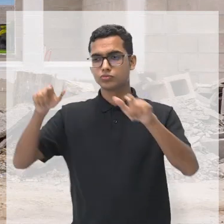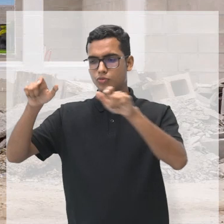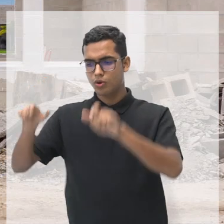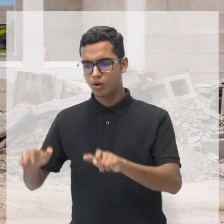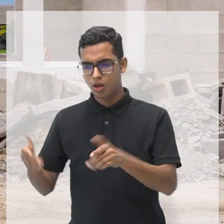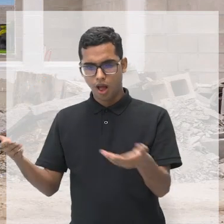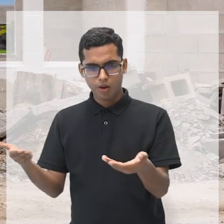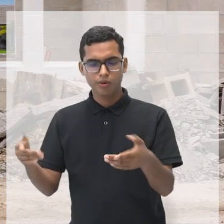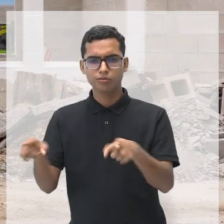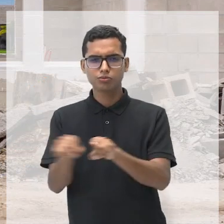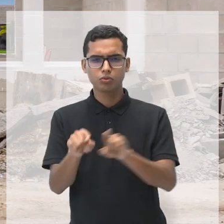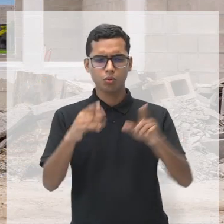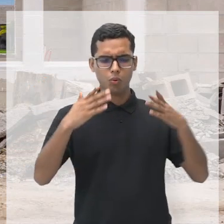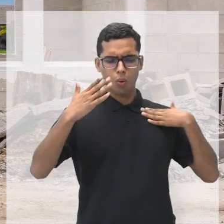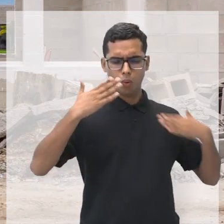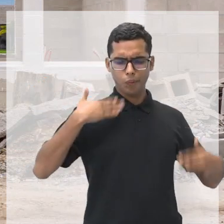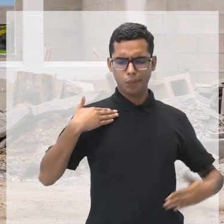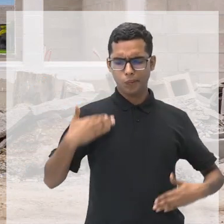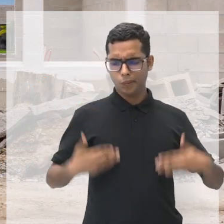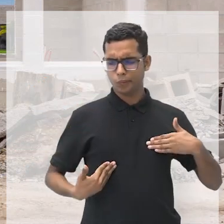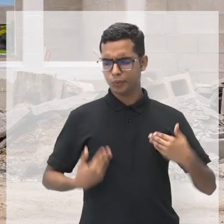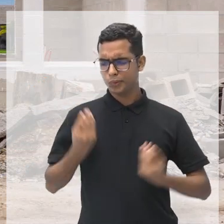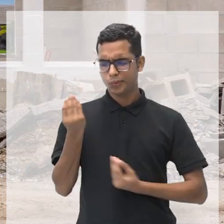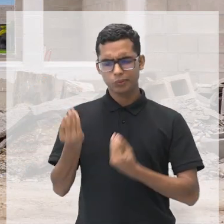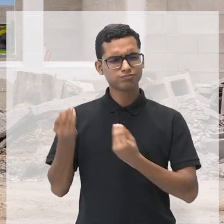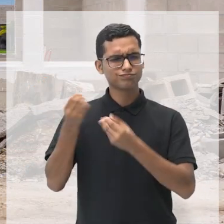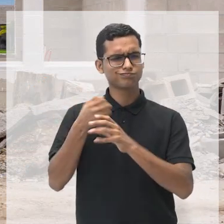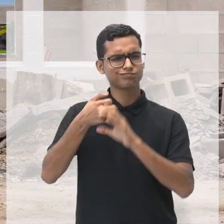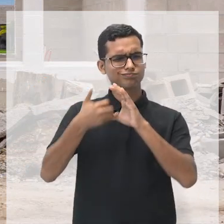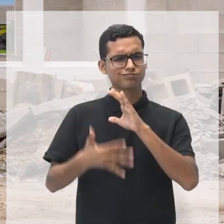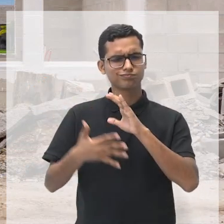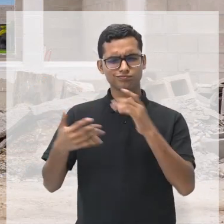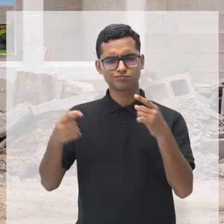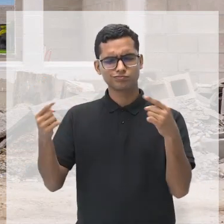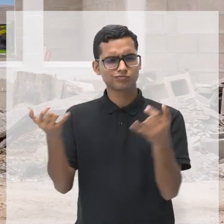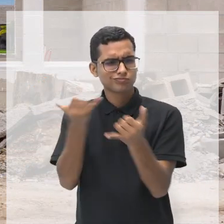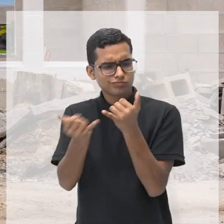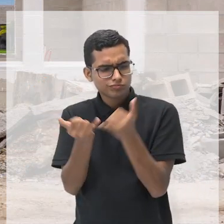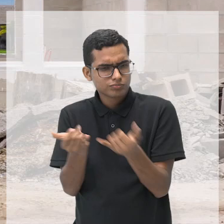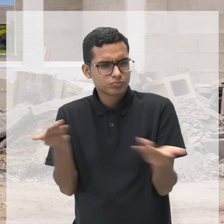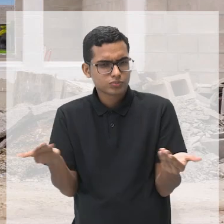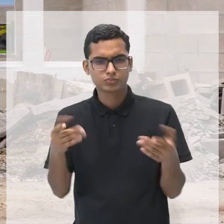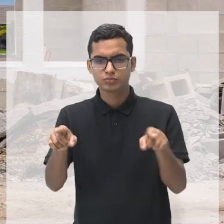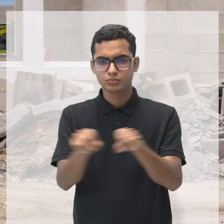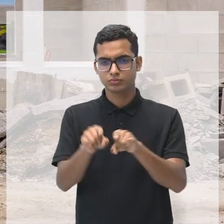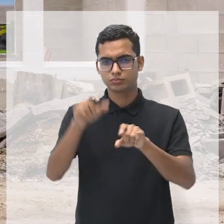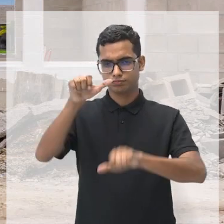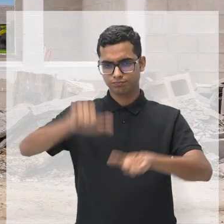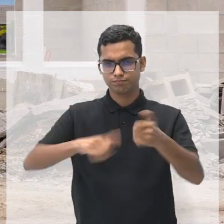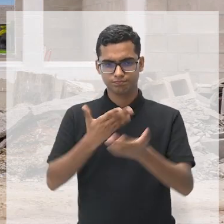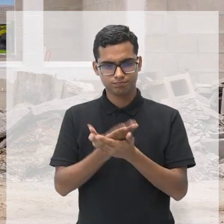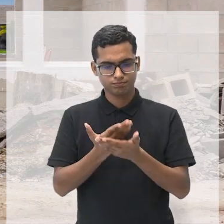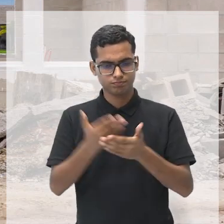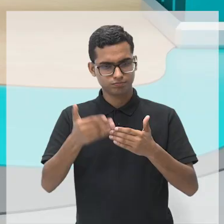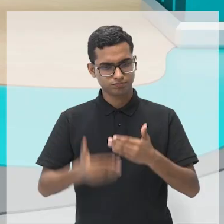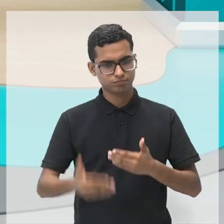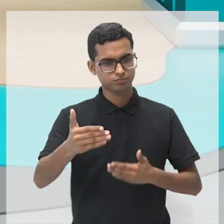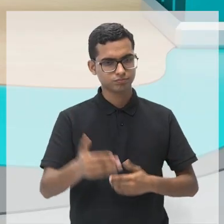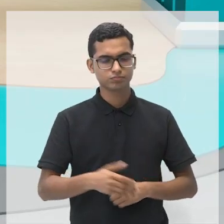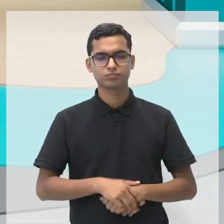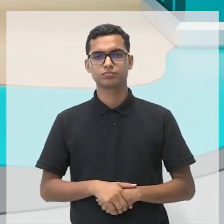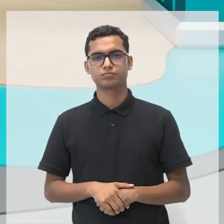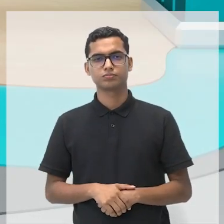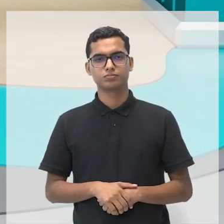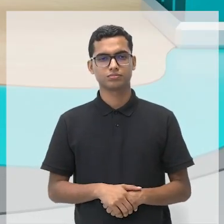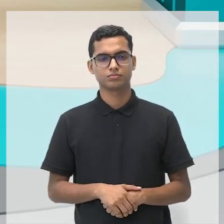estrutura com o nosso corpo. E a gente segue nessa análise ao longo da nossa aula. Vamos lá?